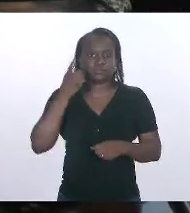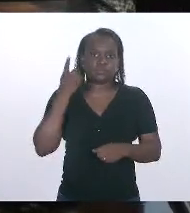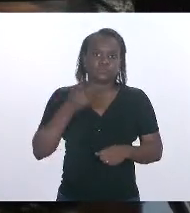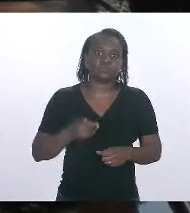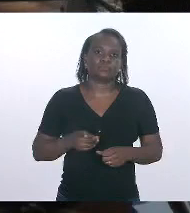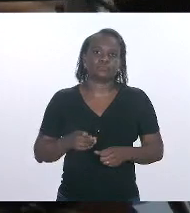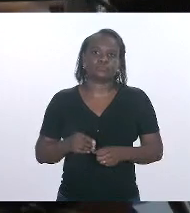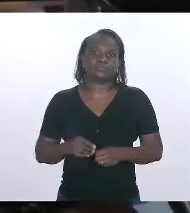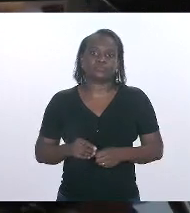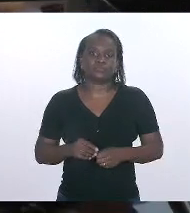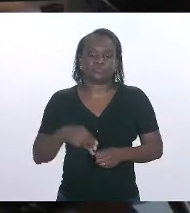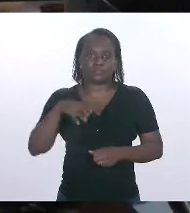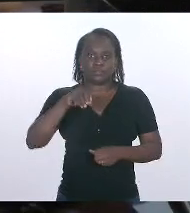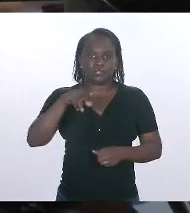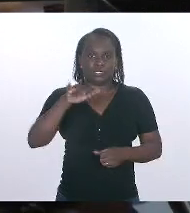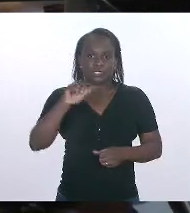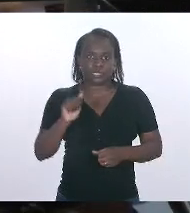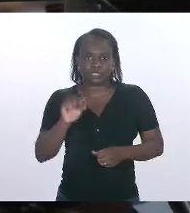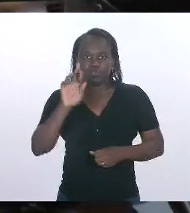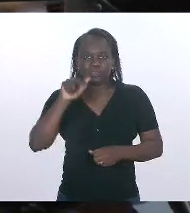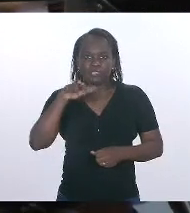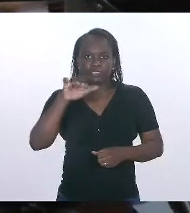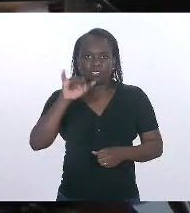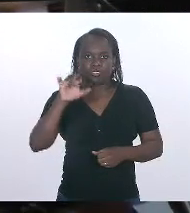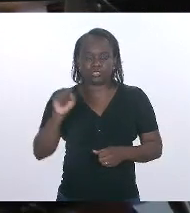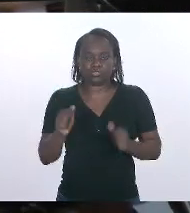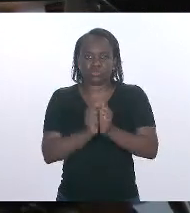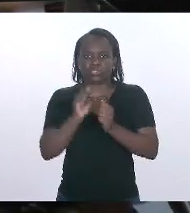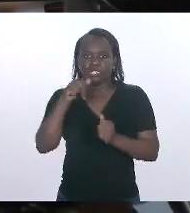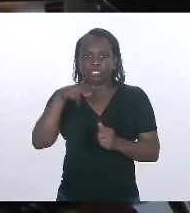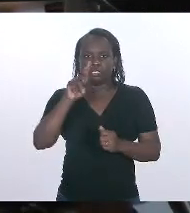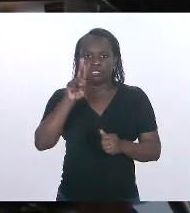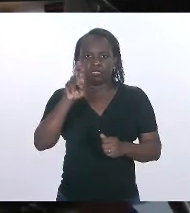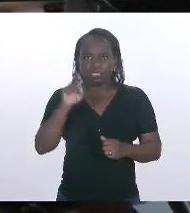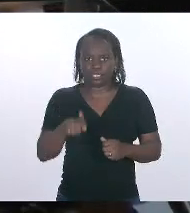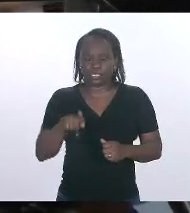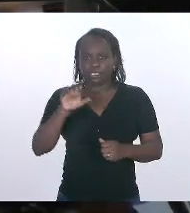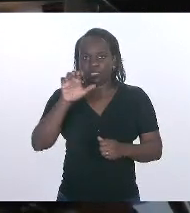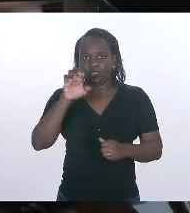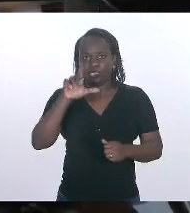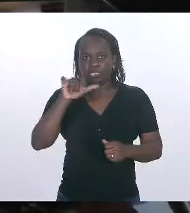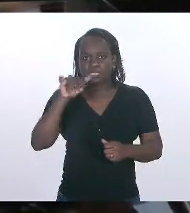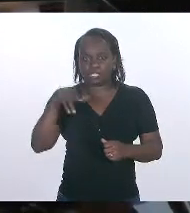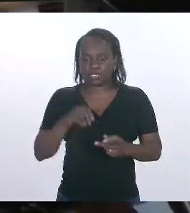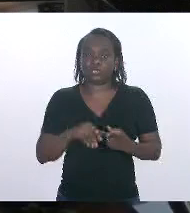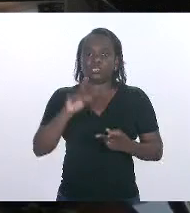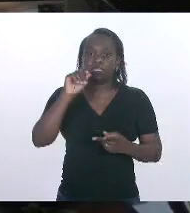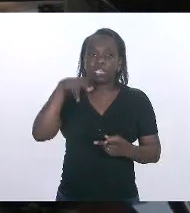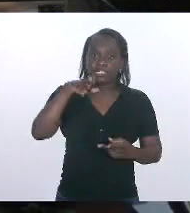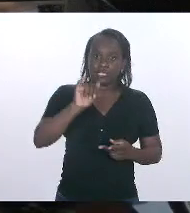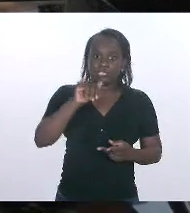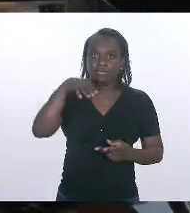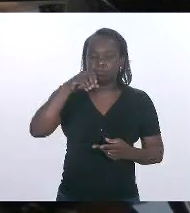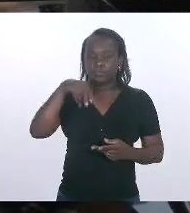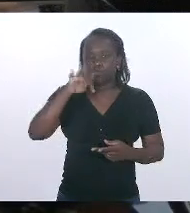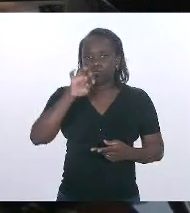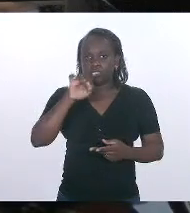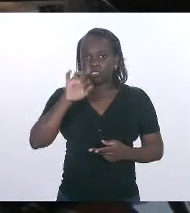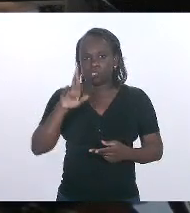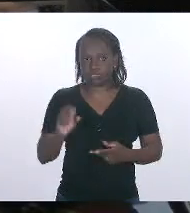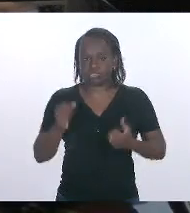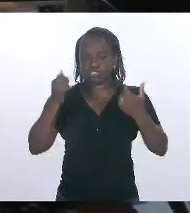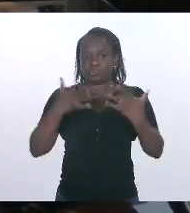deputados Mônica Francisco e André Siciliano. Mônica Francisco, Dani Monteiro e André Siciliano. Expõe